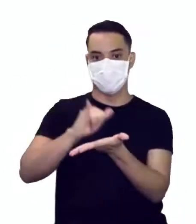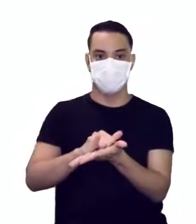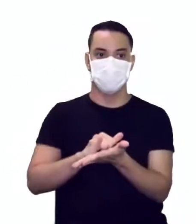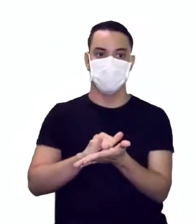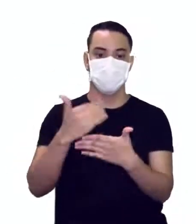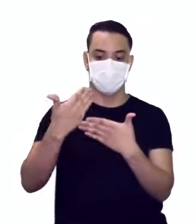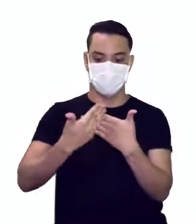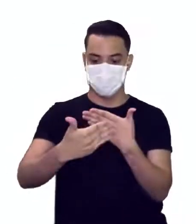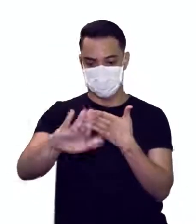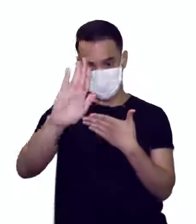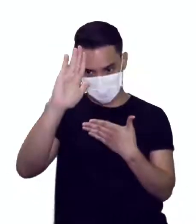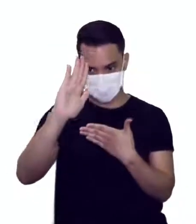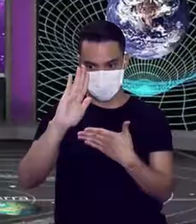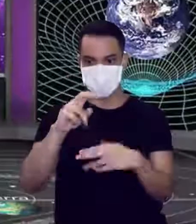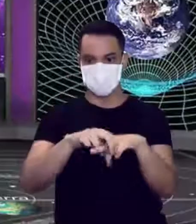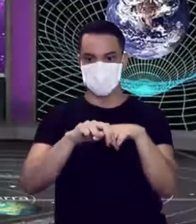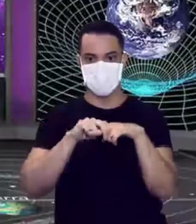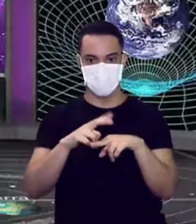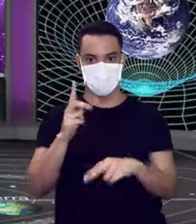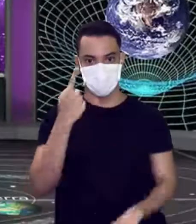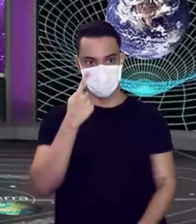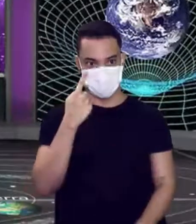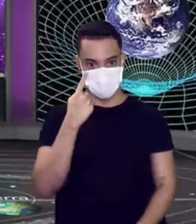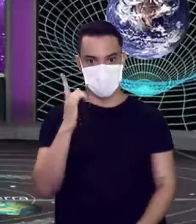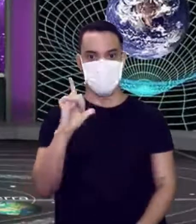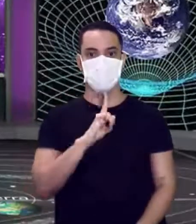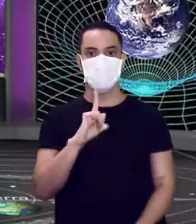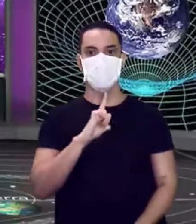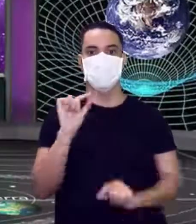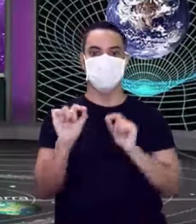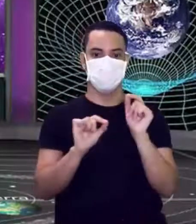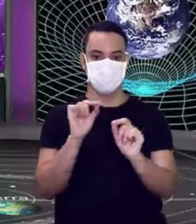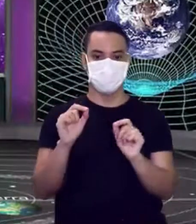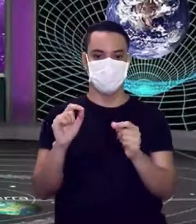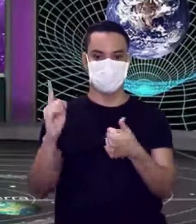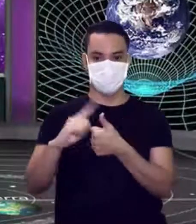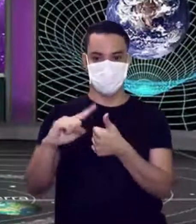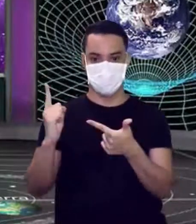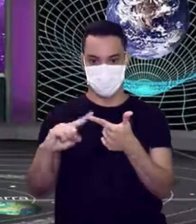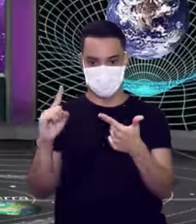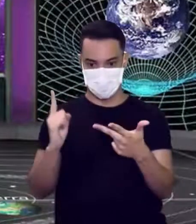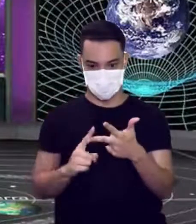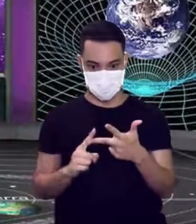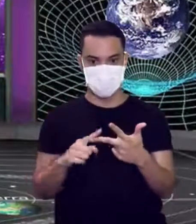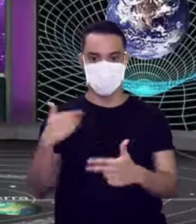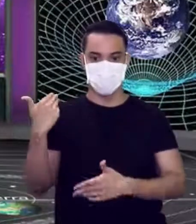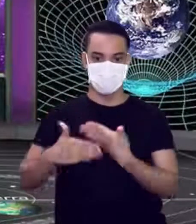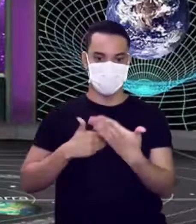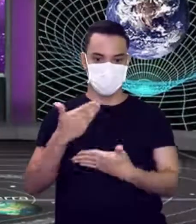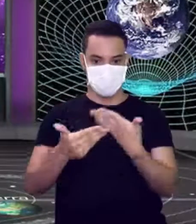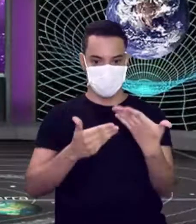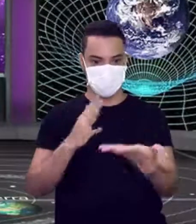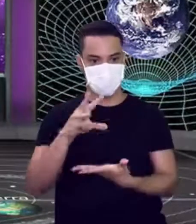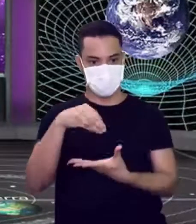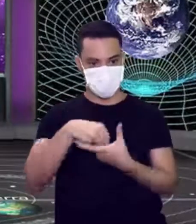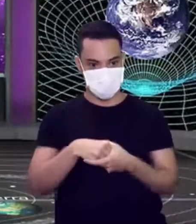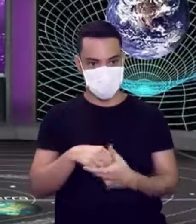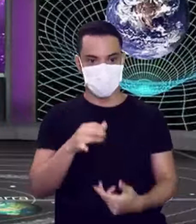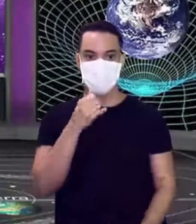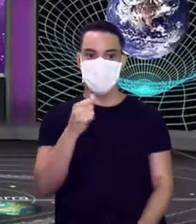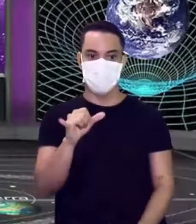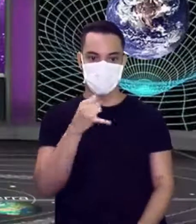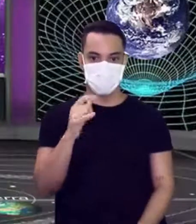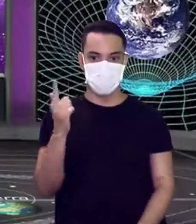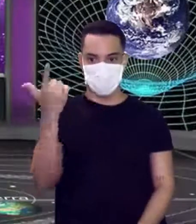bom, pessoal? Então vamos lá, olha só, eu tenho basicamente 3 tipos de processos de eletrização para